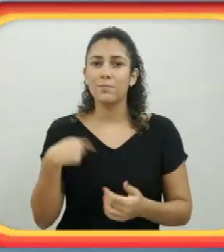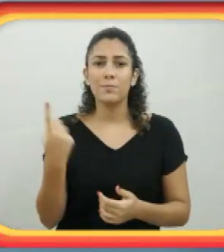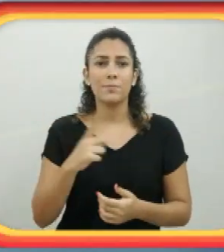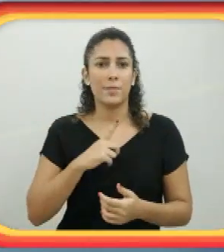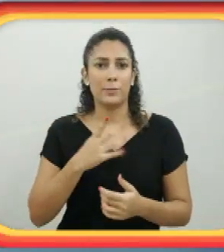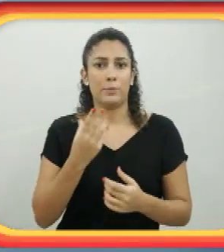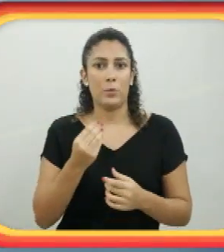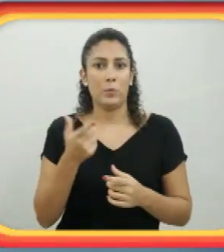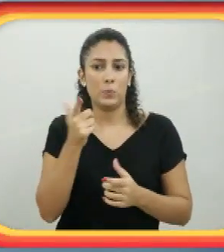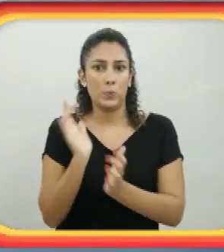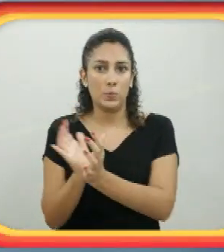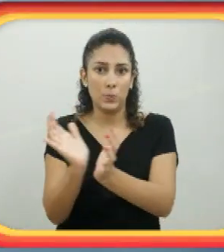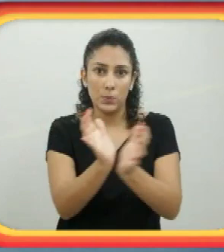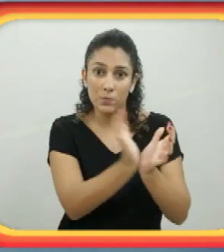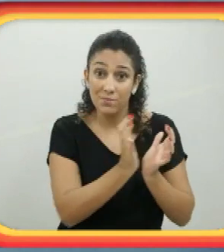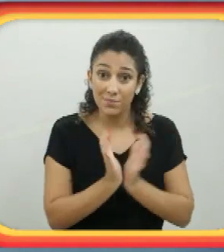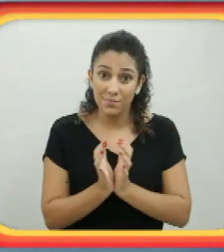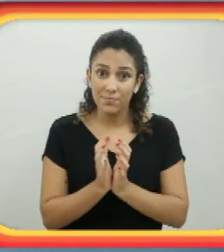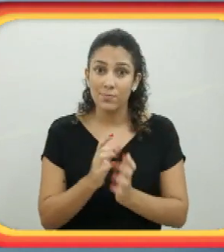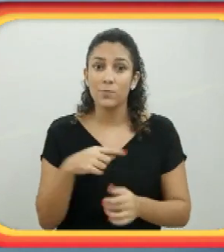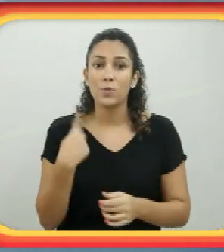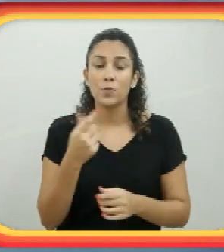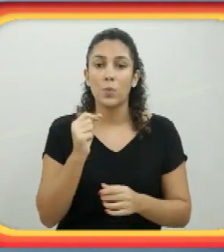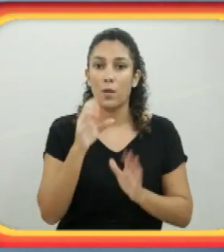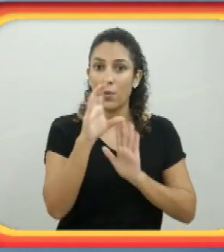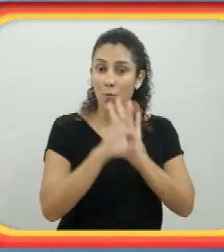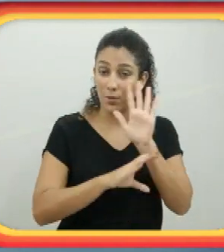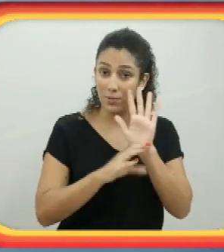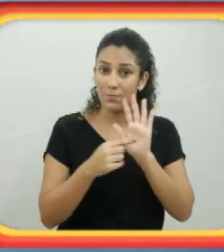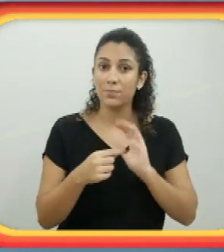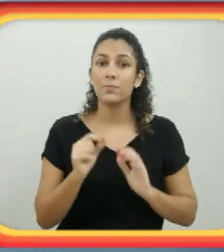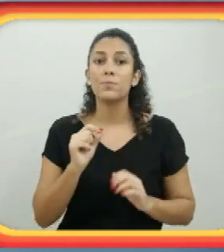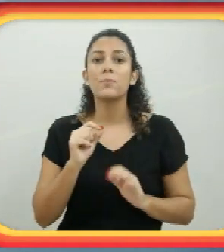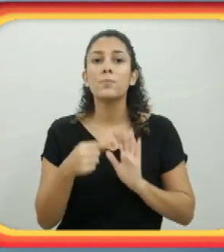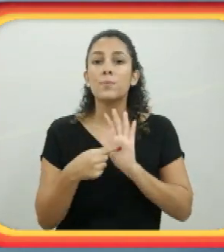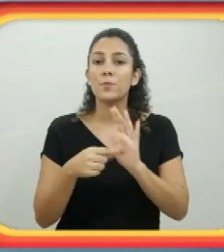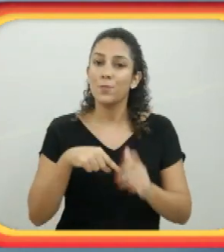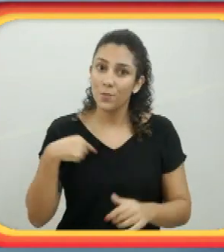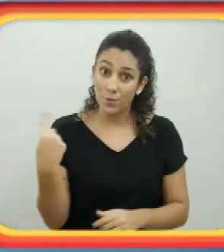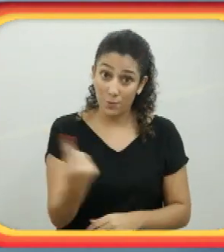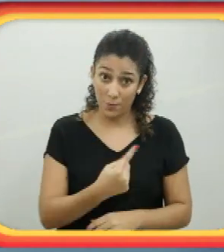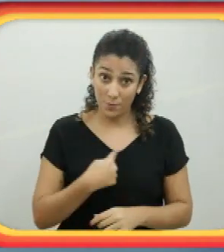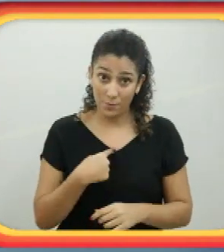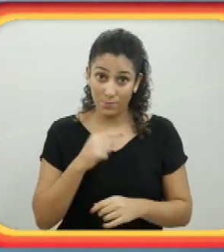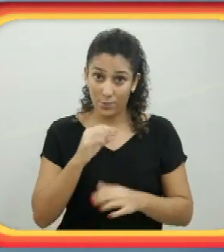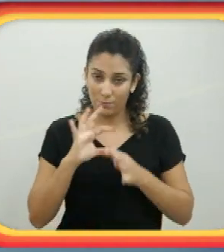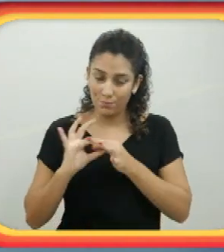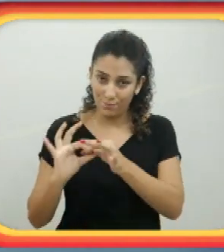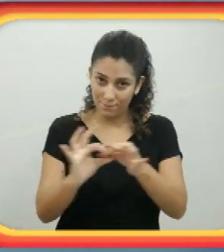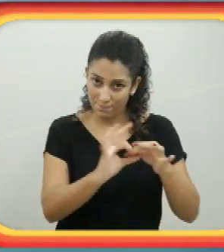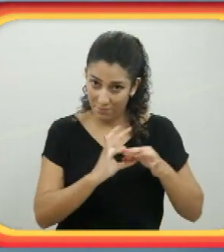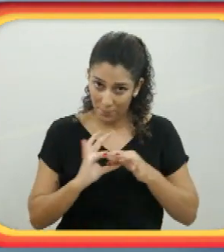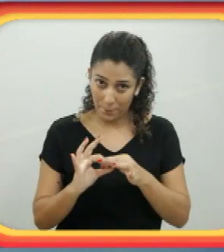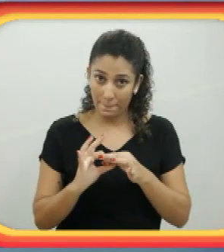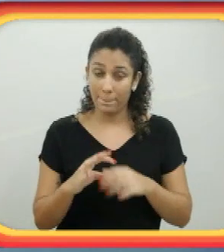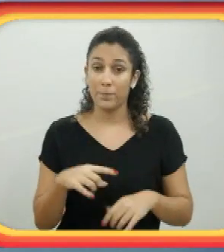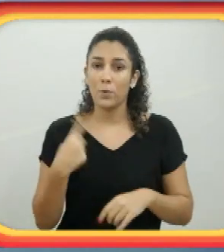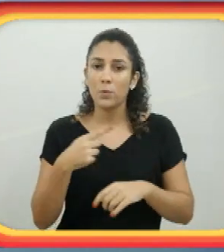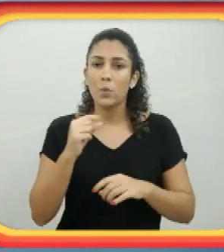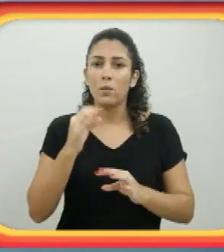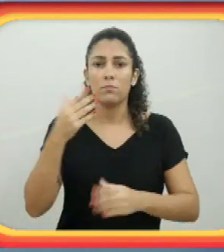uma família mesmo. O goalball brasileiro hoje em dia, a gente tem muitos títulos aí no nosso currículo, por toda a nossa